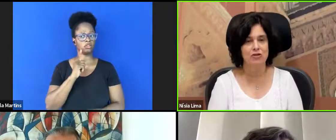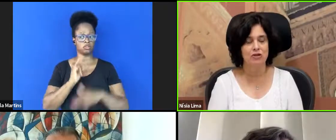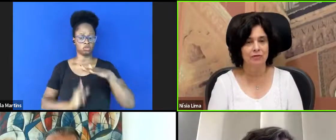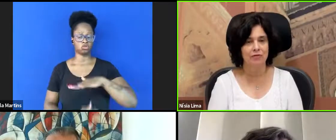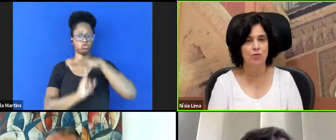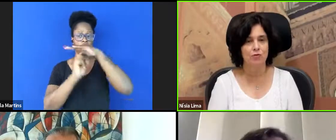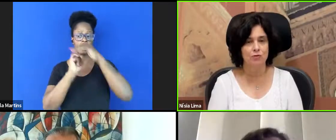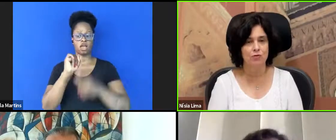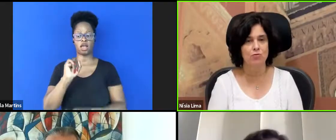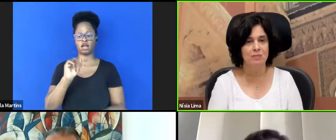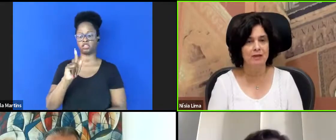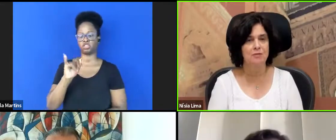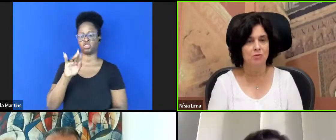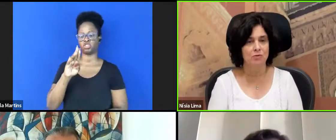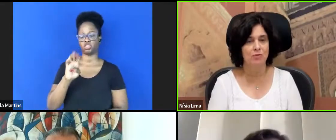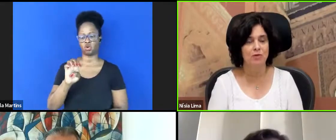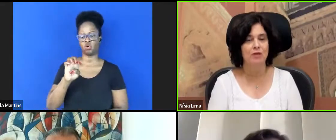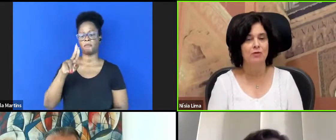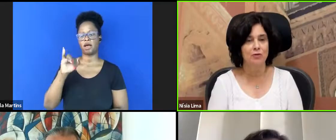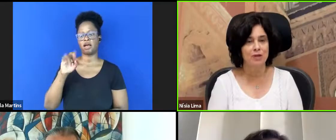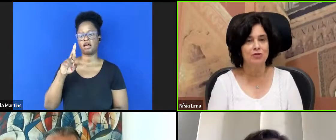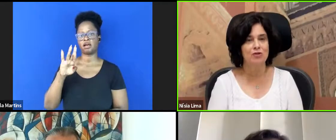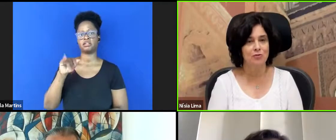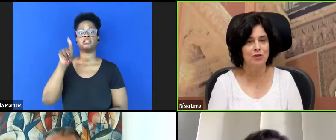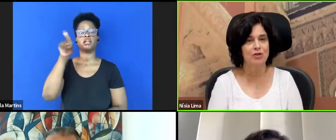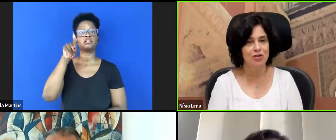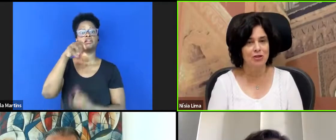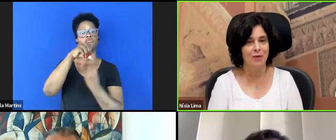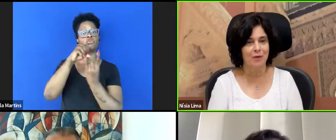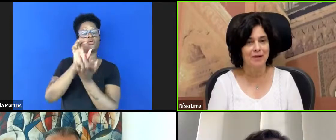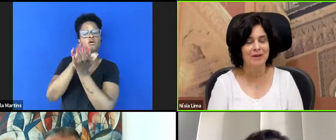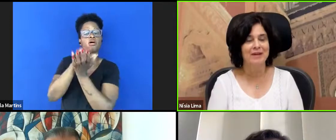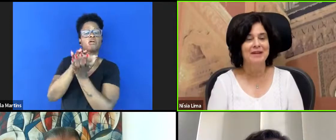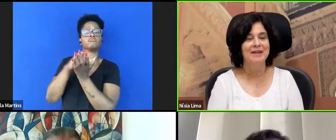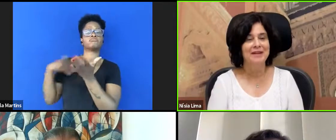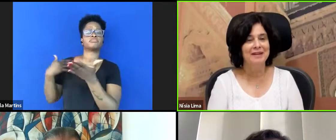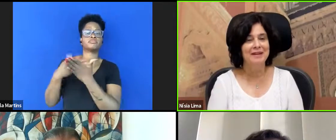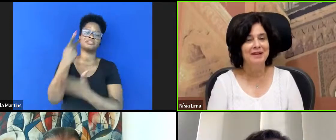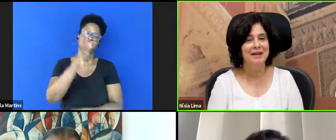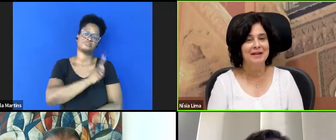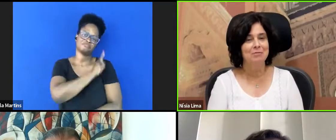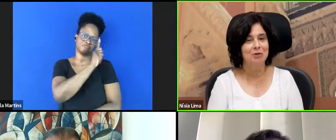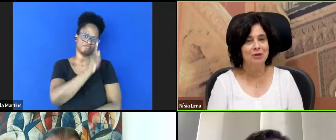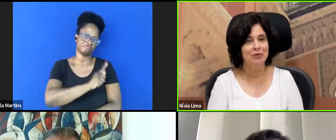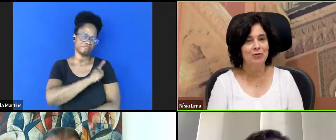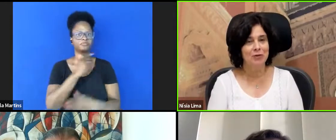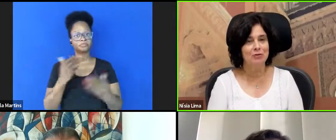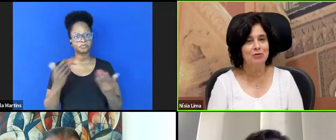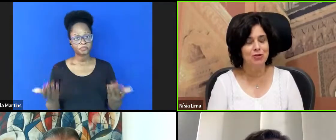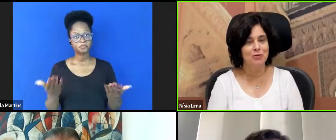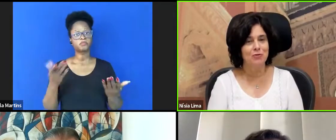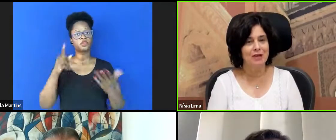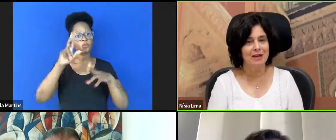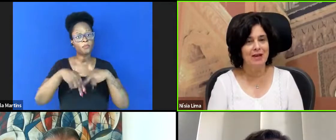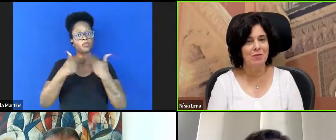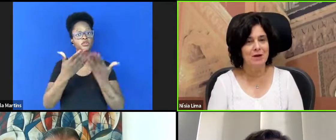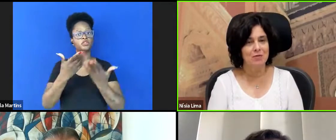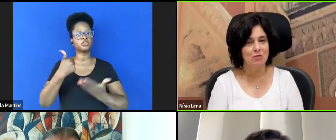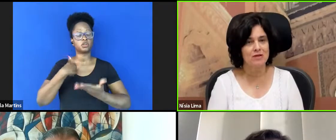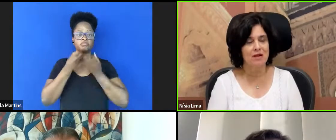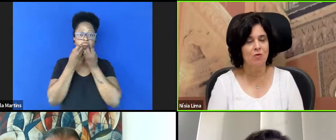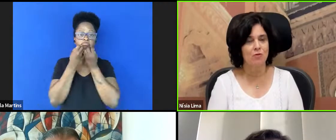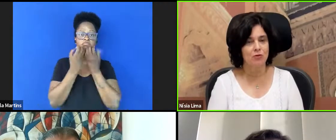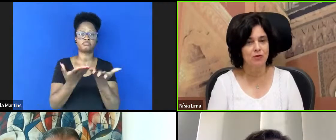Magalhães da Fiocruz Pernambuco durante sua gestão. E por isso eu digo que é